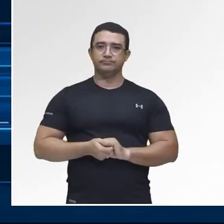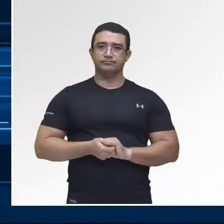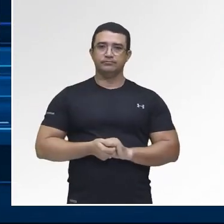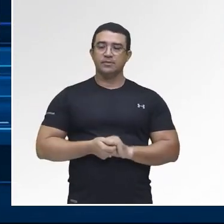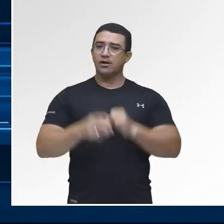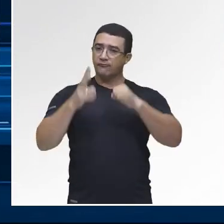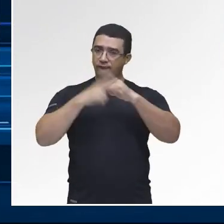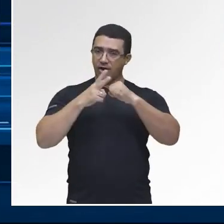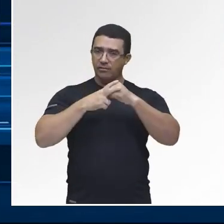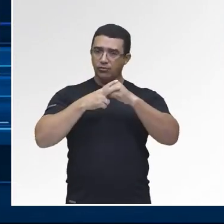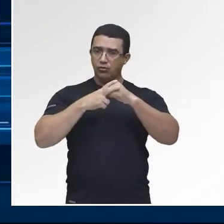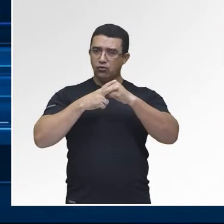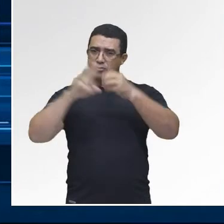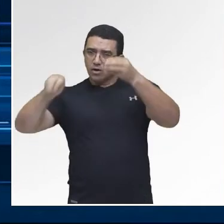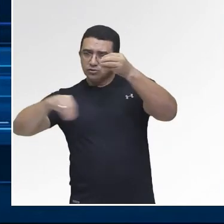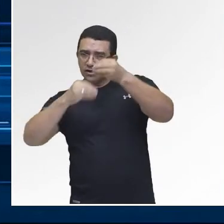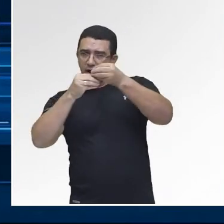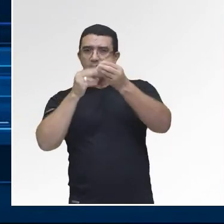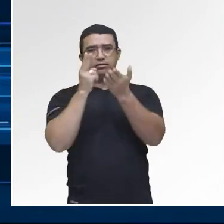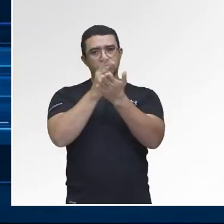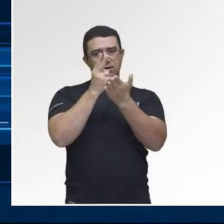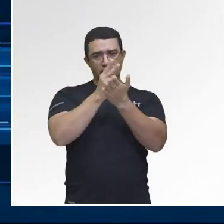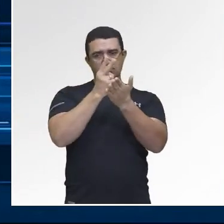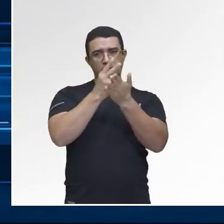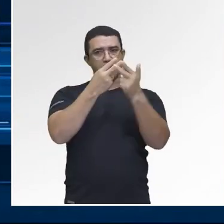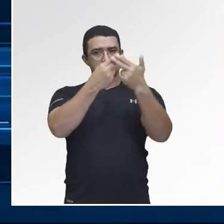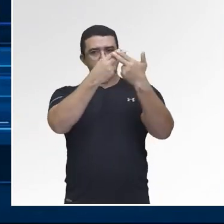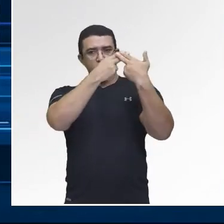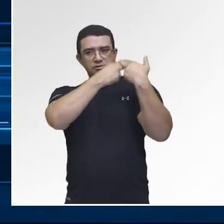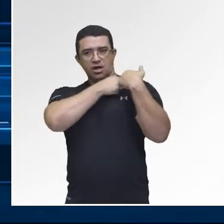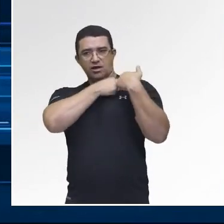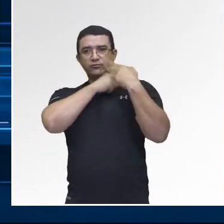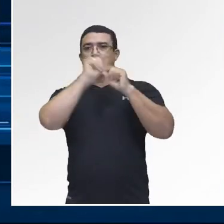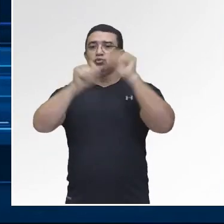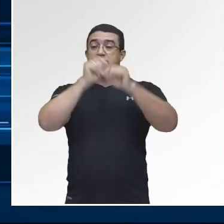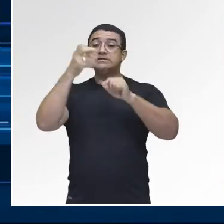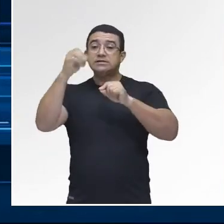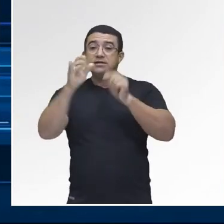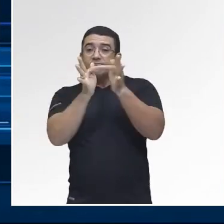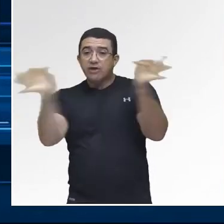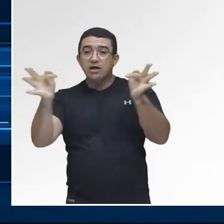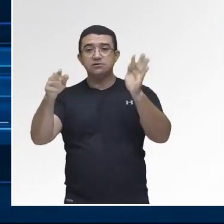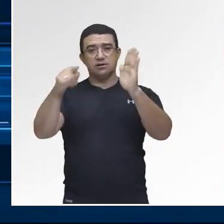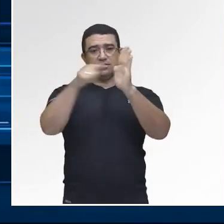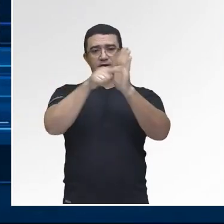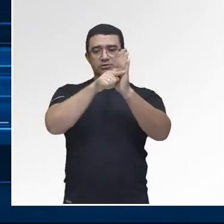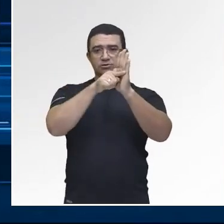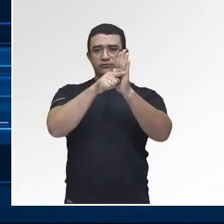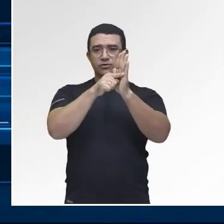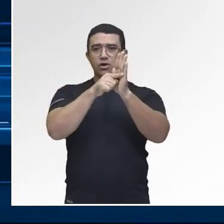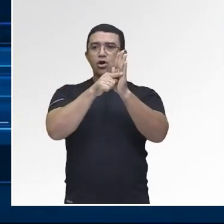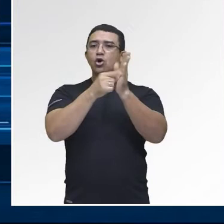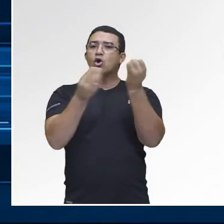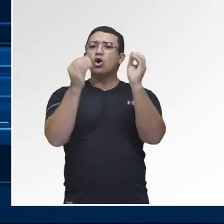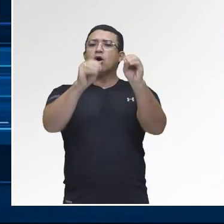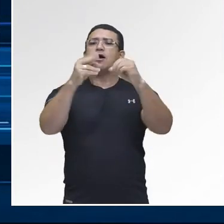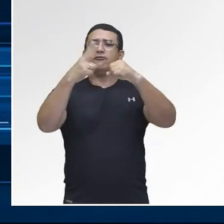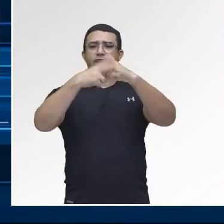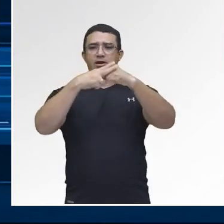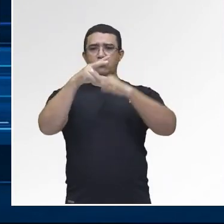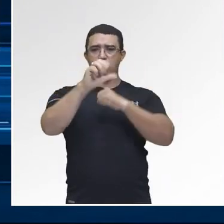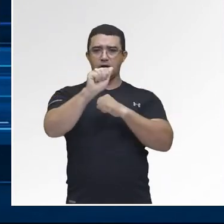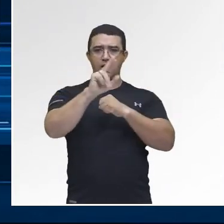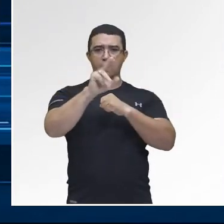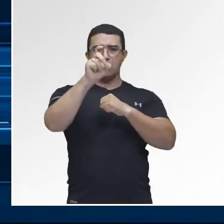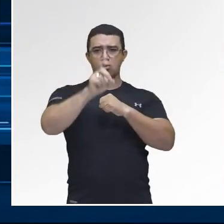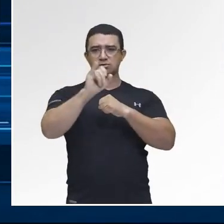verbos auxiliares são sempre os responsáveis por tudo. Quando a frase é negativa, é o verbo auxiliar que vai